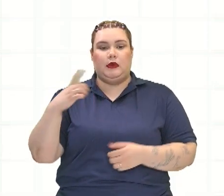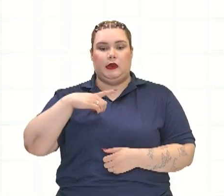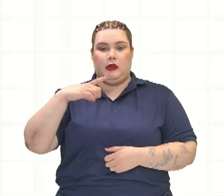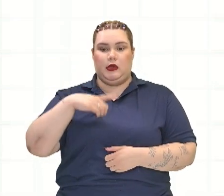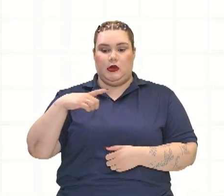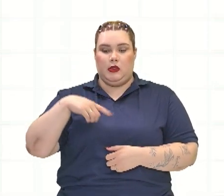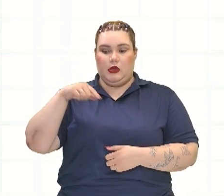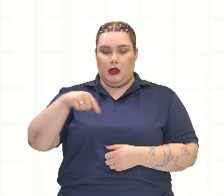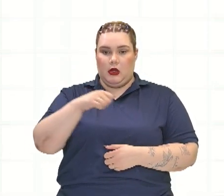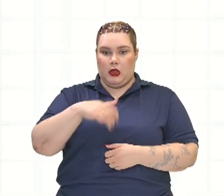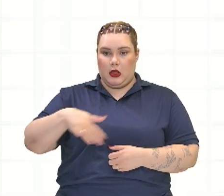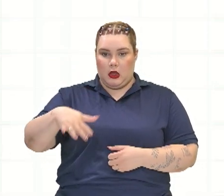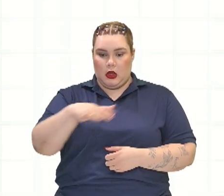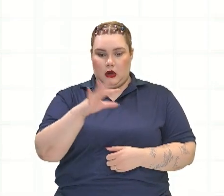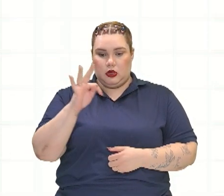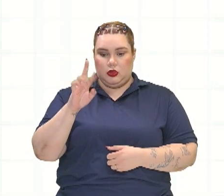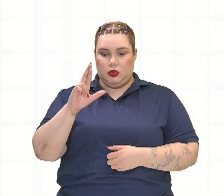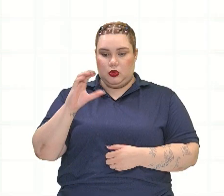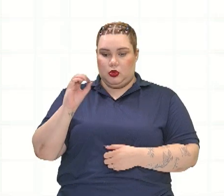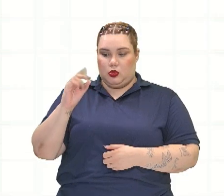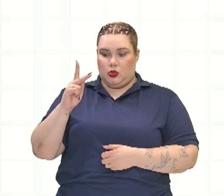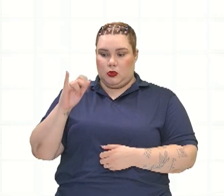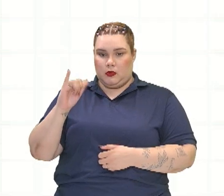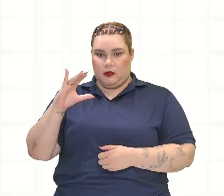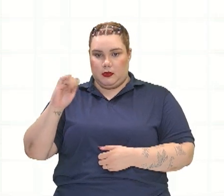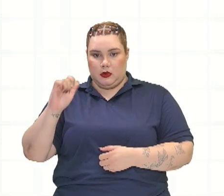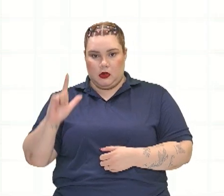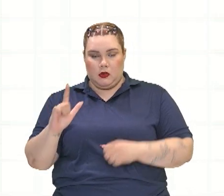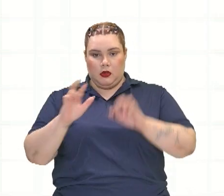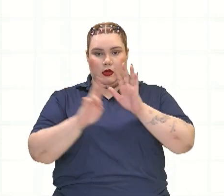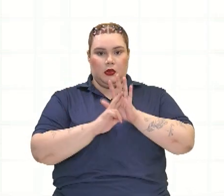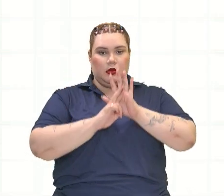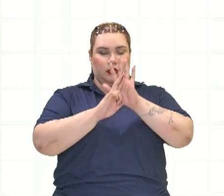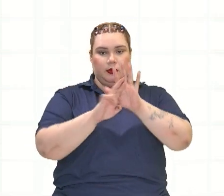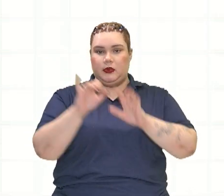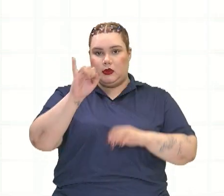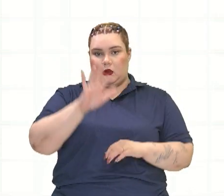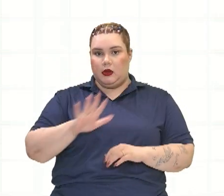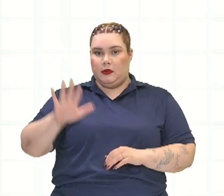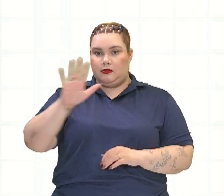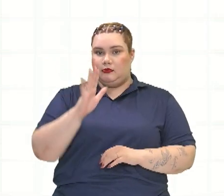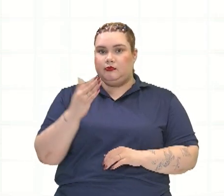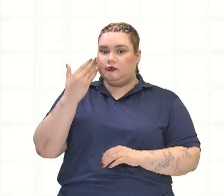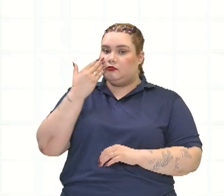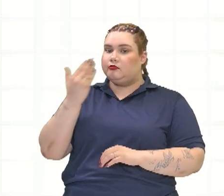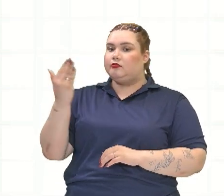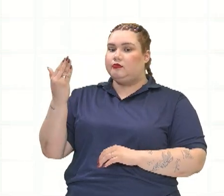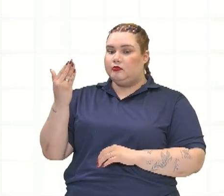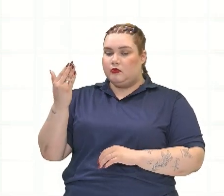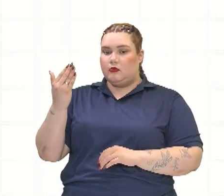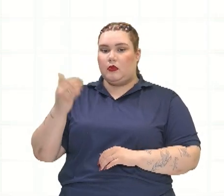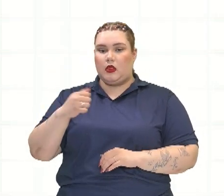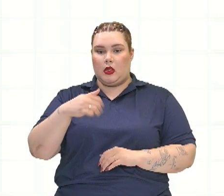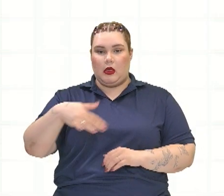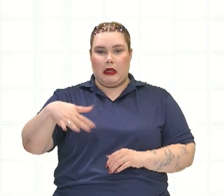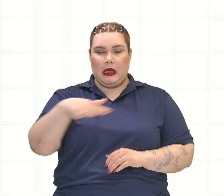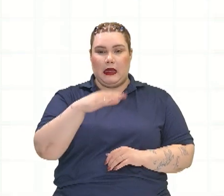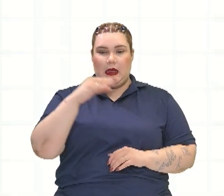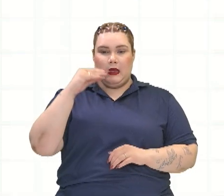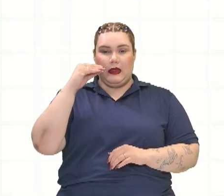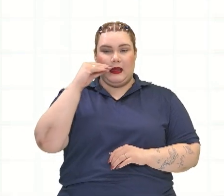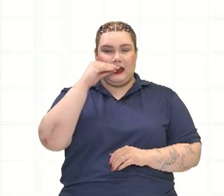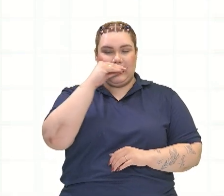nessa zona tropical, né, representada aqui na nossa imagem, nós temos as áreas mais